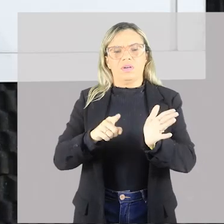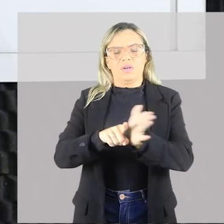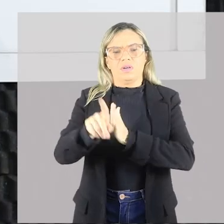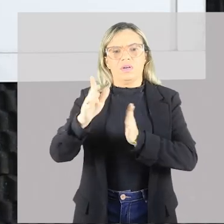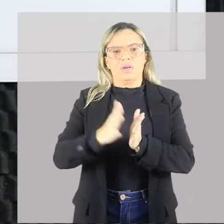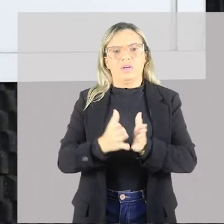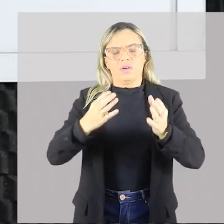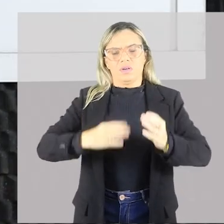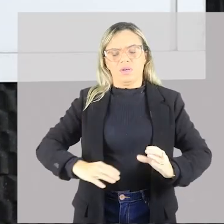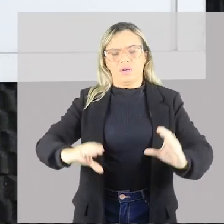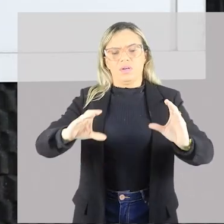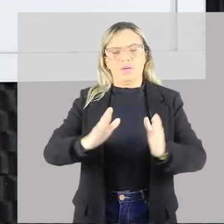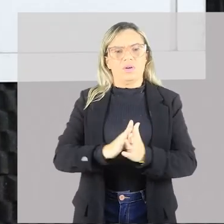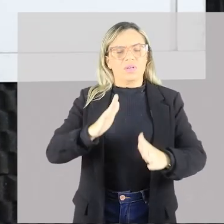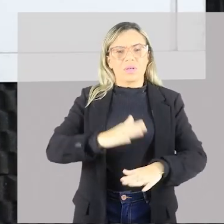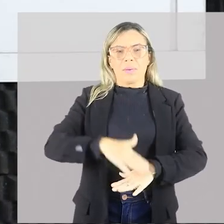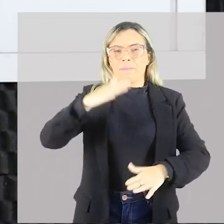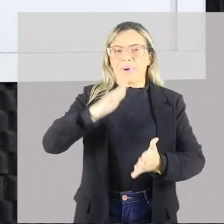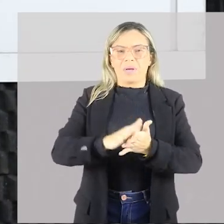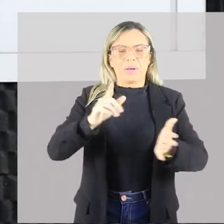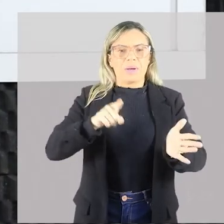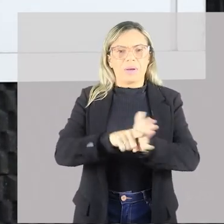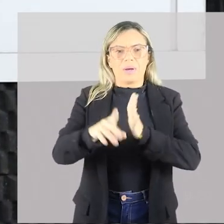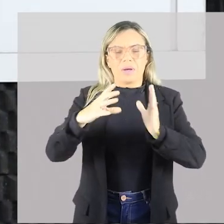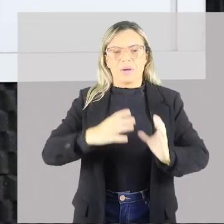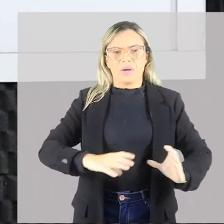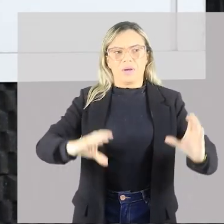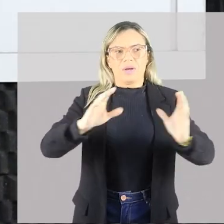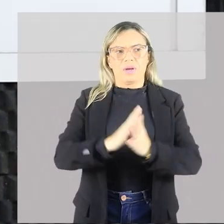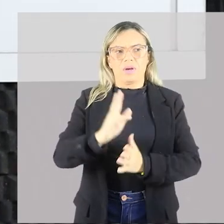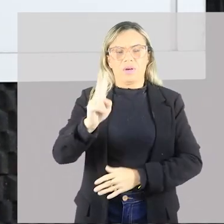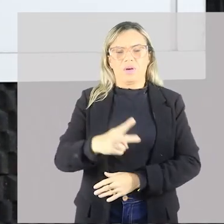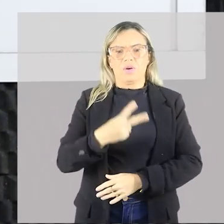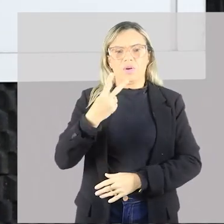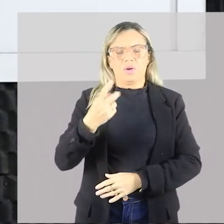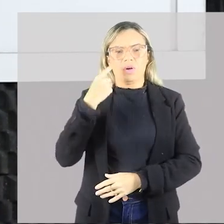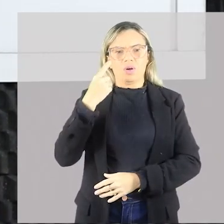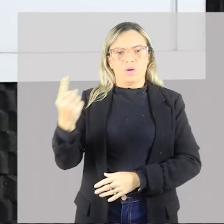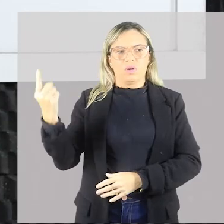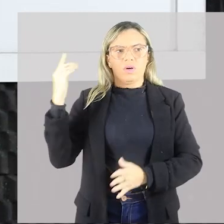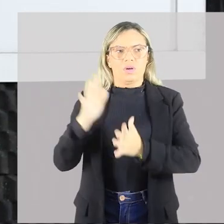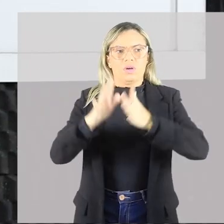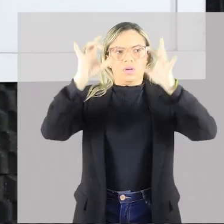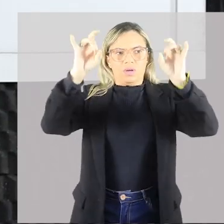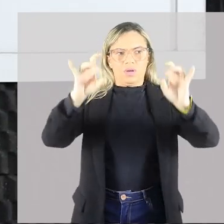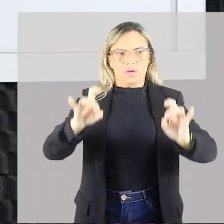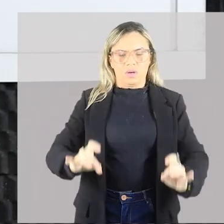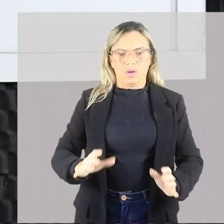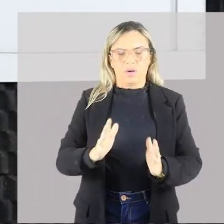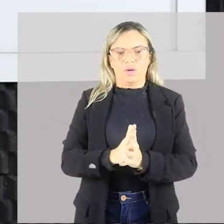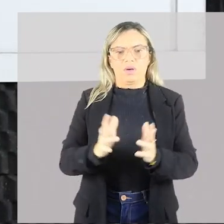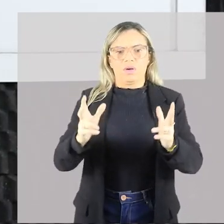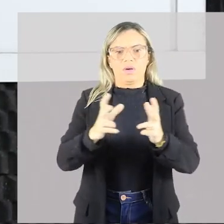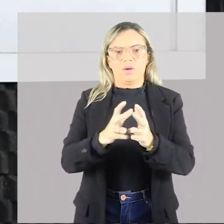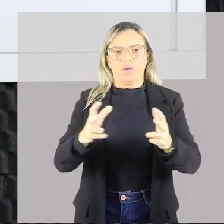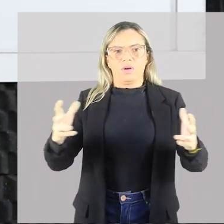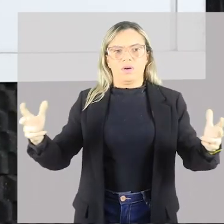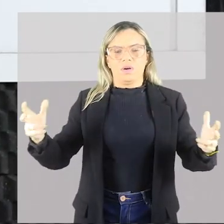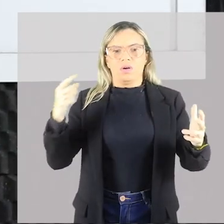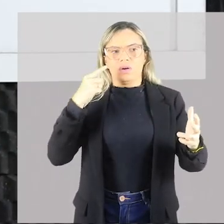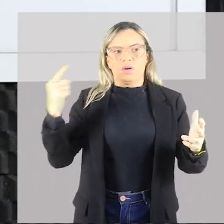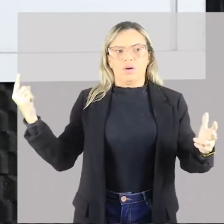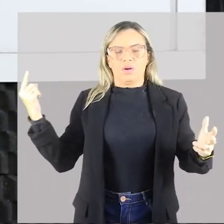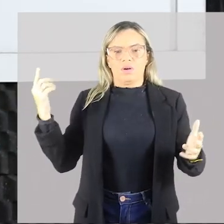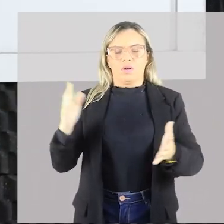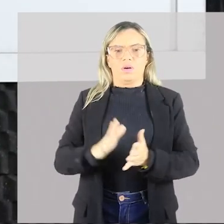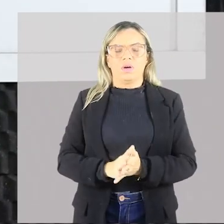os únicos, mas o que mais aparece. São 2 prismas especiais, que eu chamo de paralelepípedo, que é justamente o